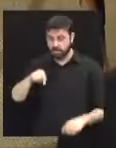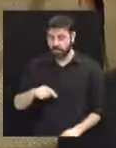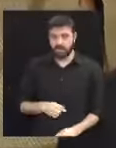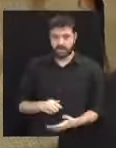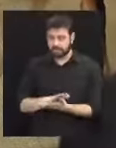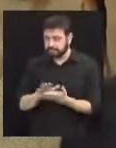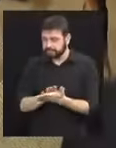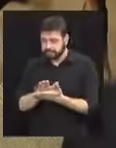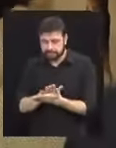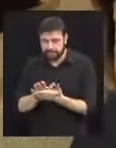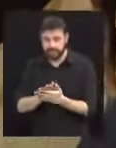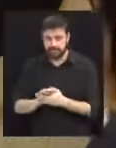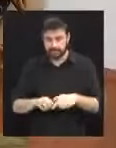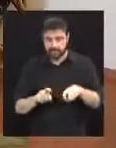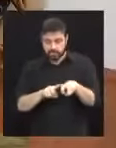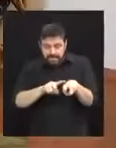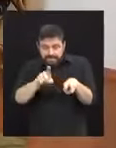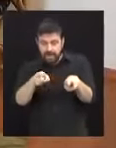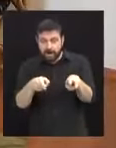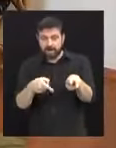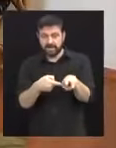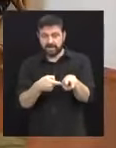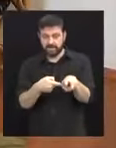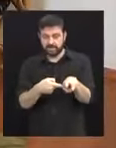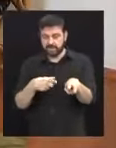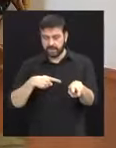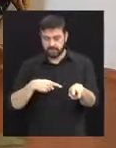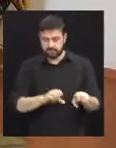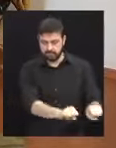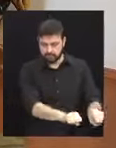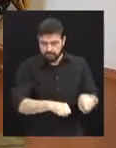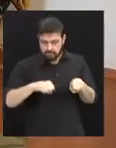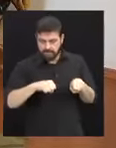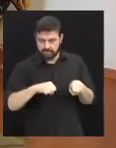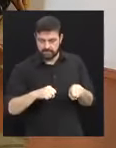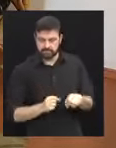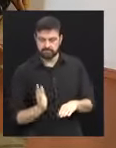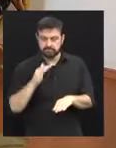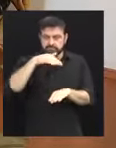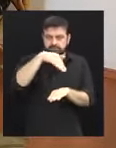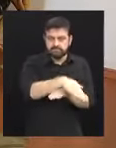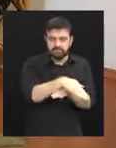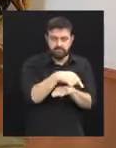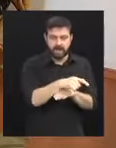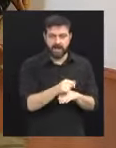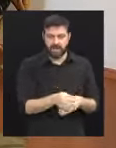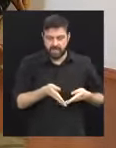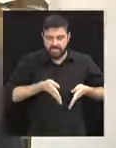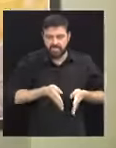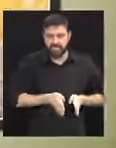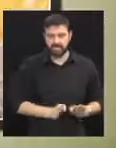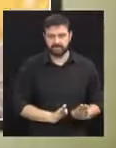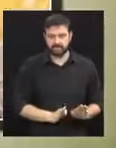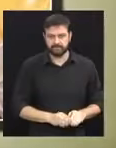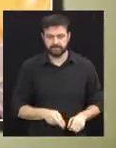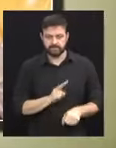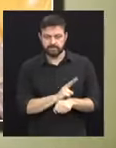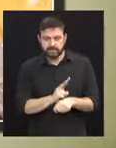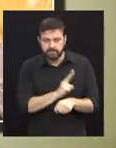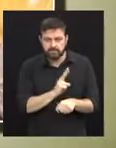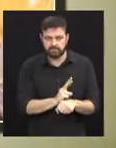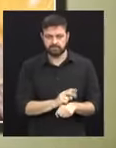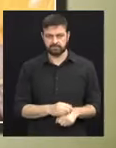onde se abrigar, ela estava prenhe também. Ela pegou uma gaveta que provavelmente foi descartada como lixo, e ela arrastou essa gaveta